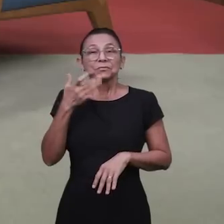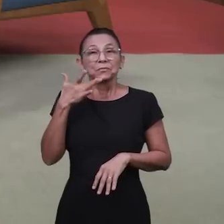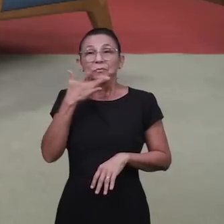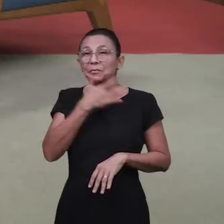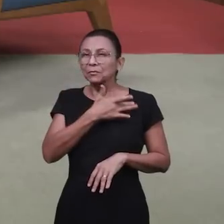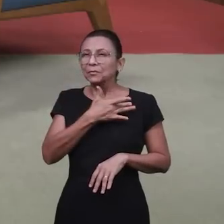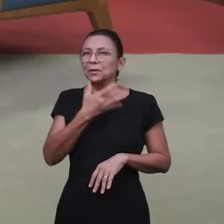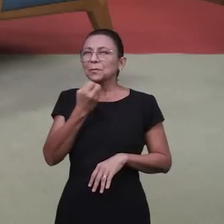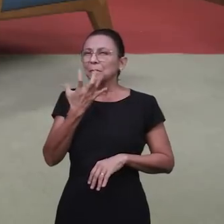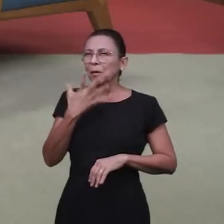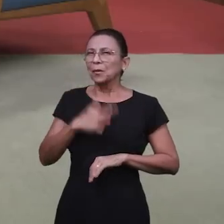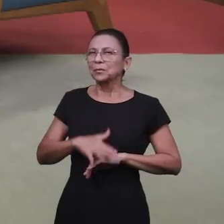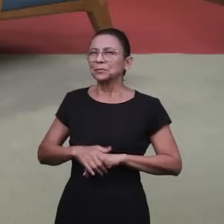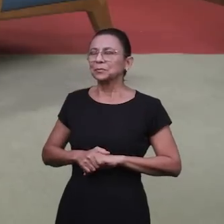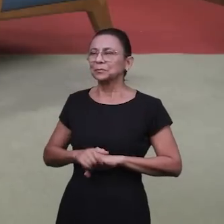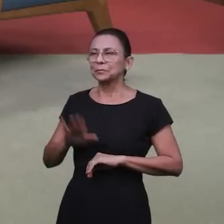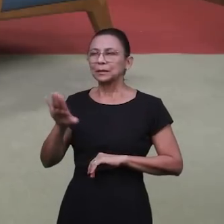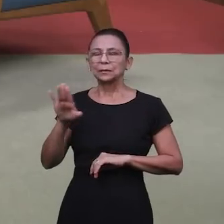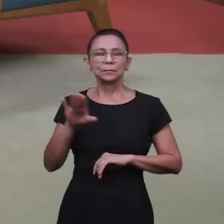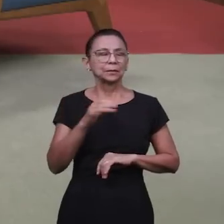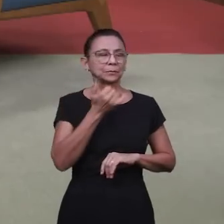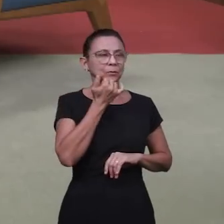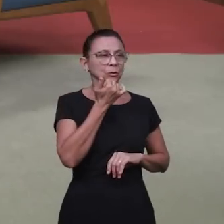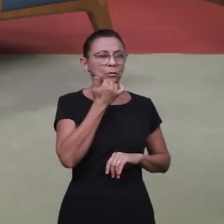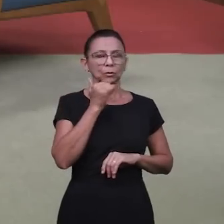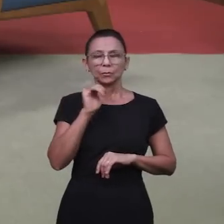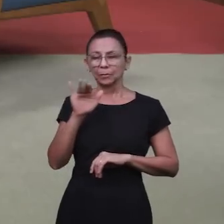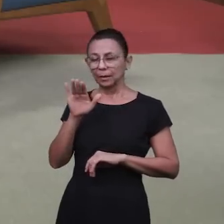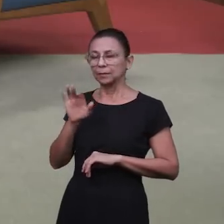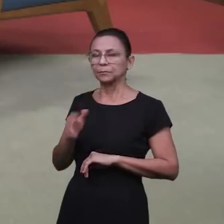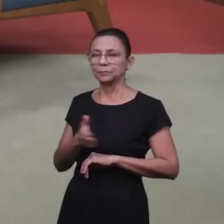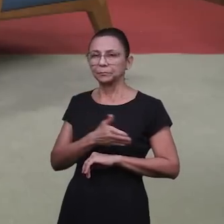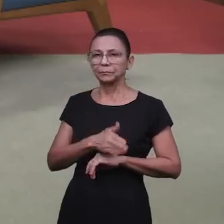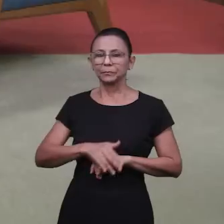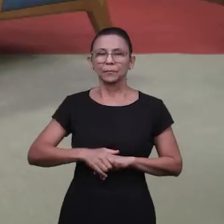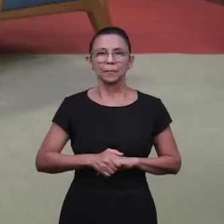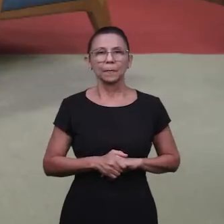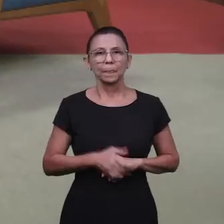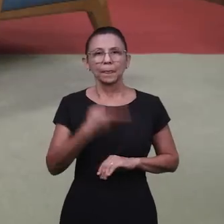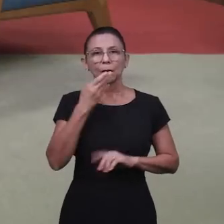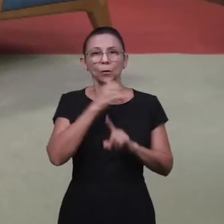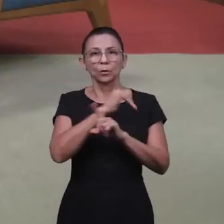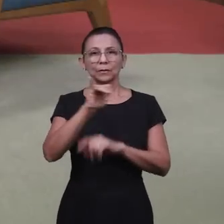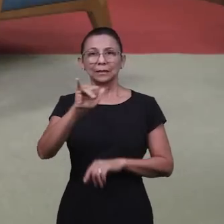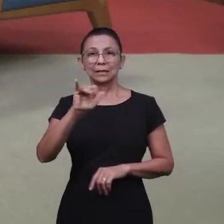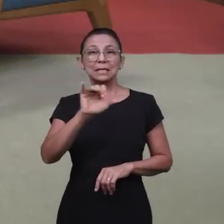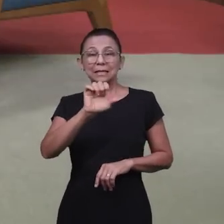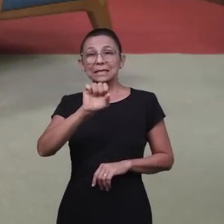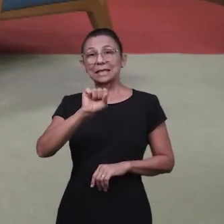Quer dizer, Jesus, desculpa, Daniel, falar. mas eu me lembrei do profeta Isaías, que ele foi moído, ele